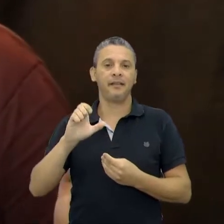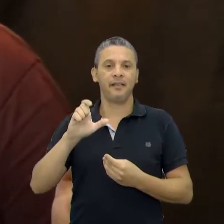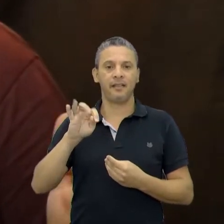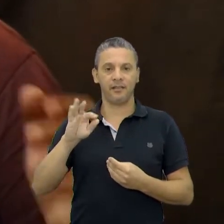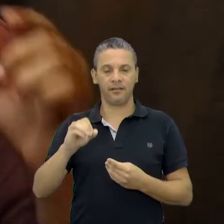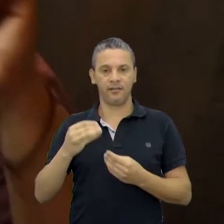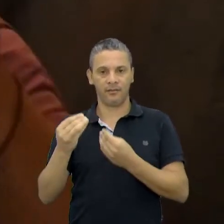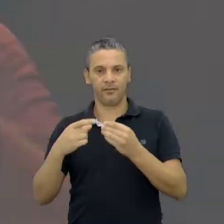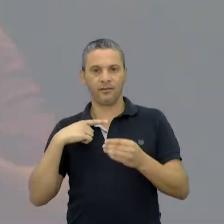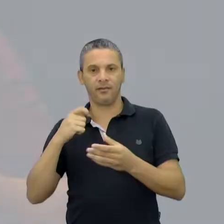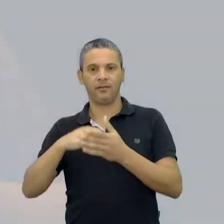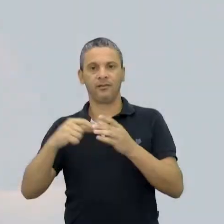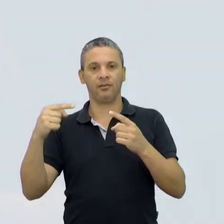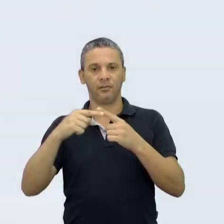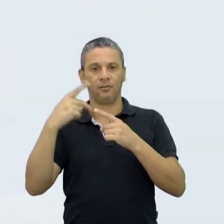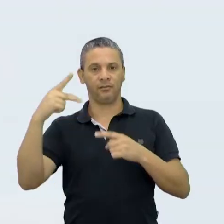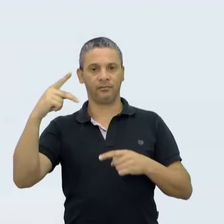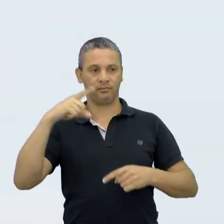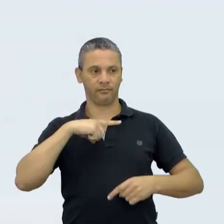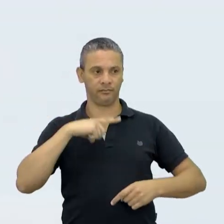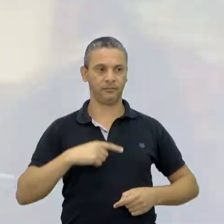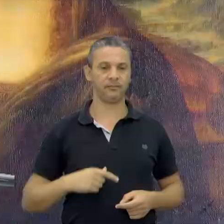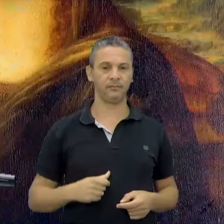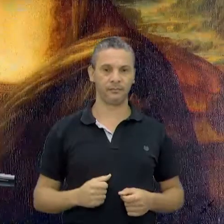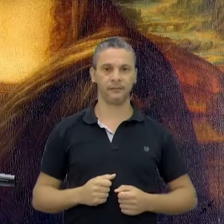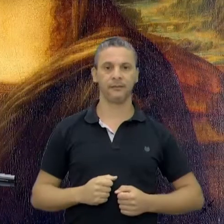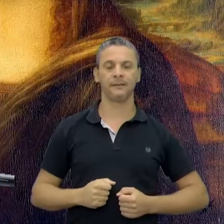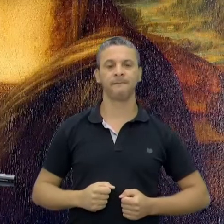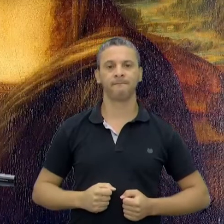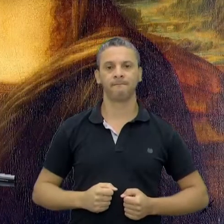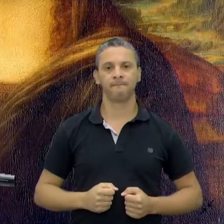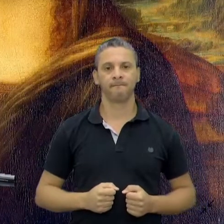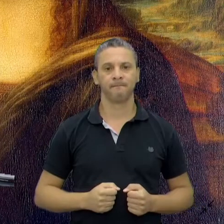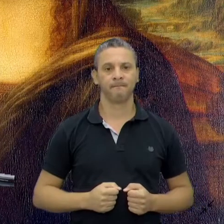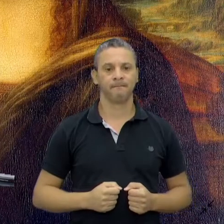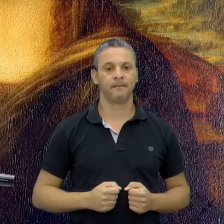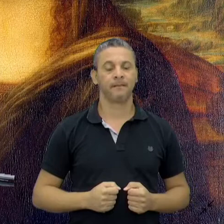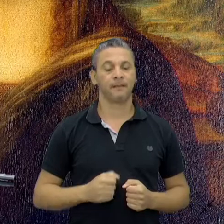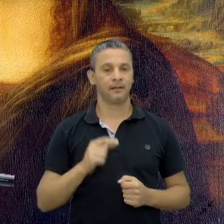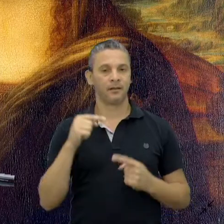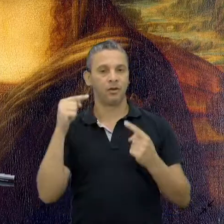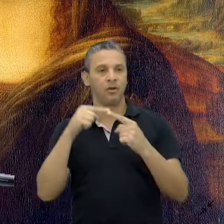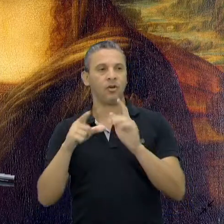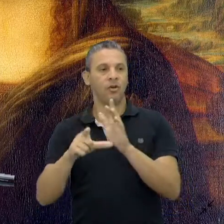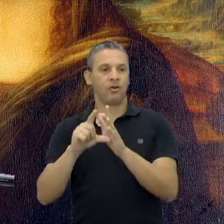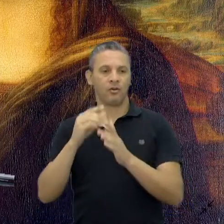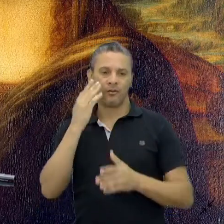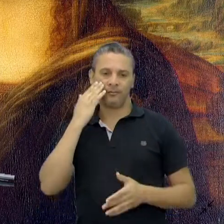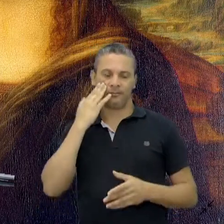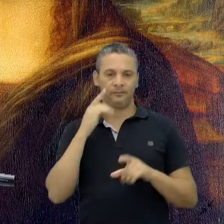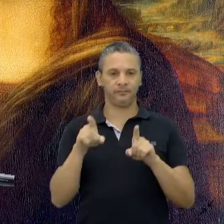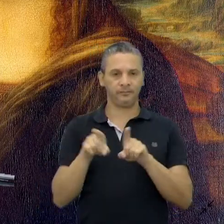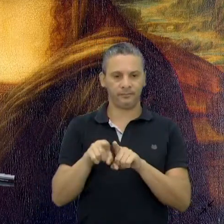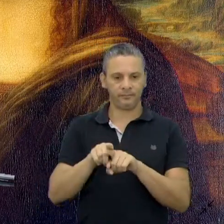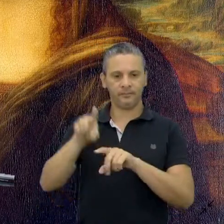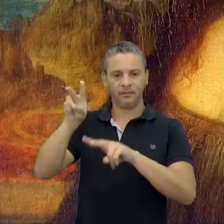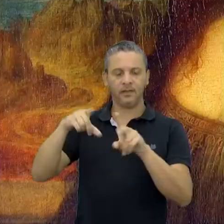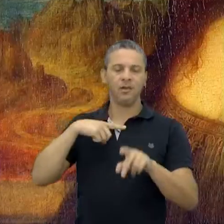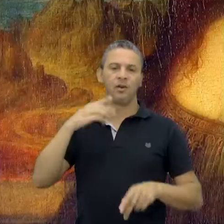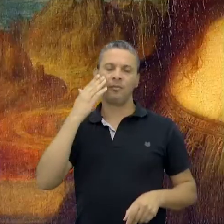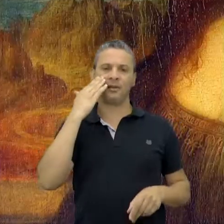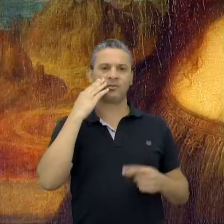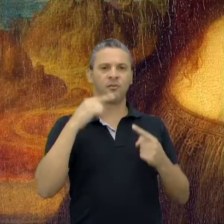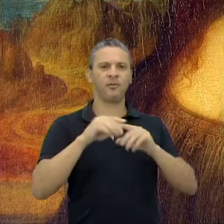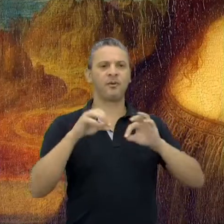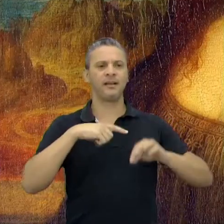reescrevê-la do seu jeito. Deu para ilustrar um pouquinho agora os nossos conhecimentos, né, turma? Ó,